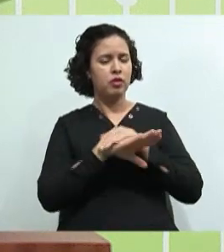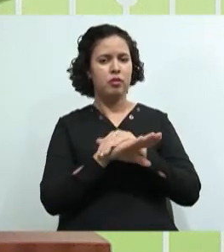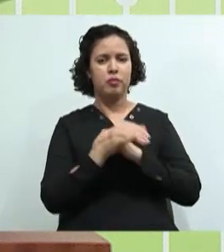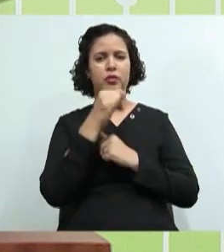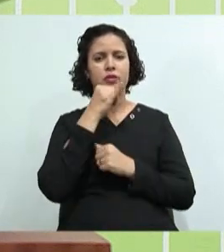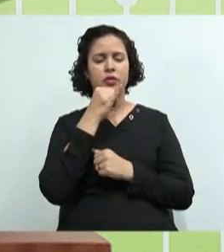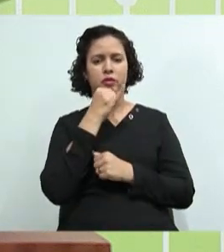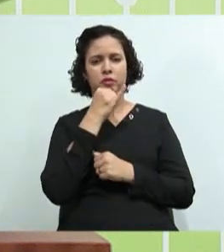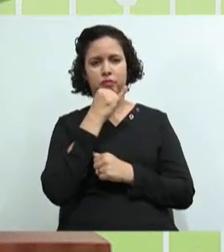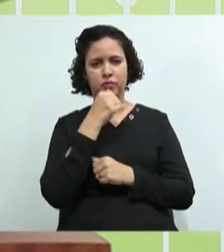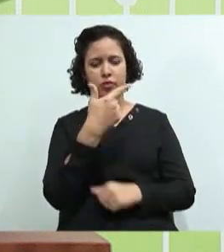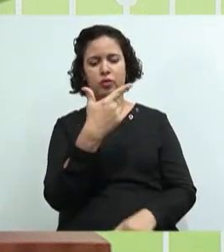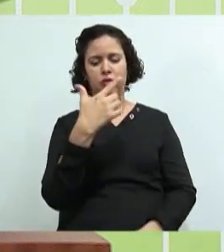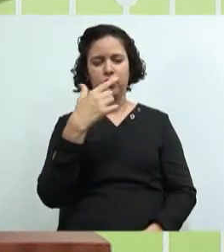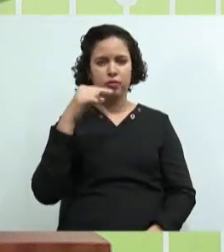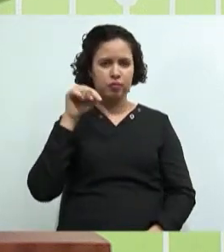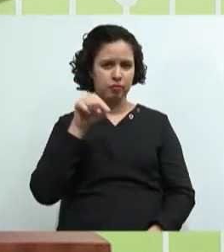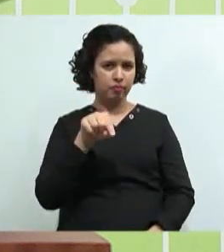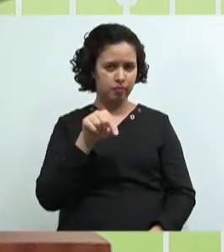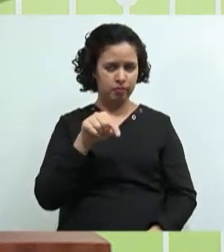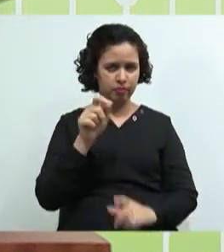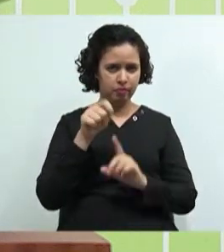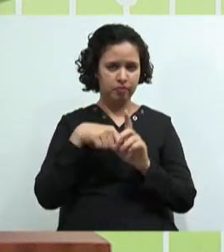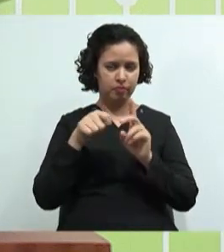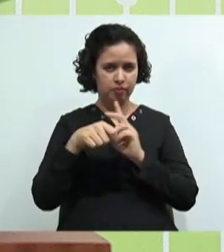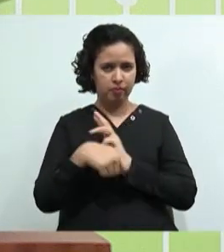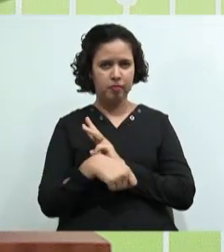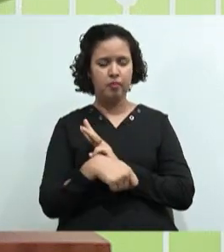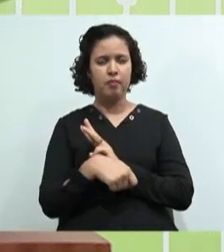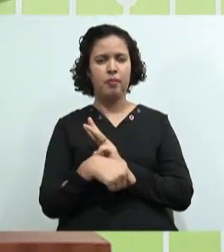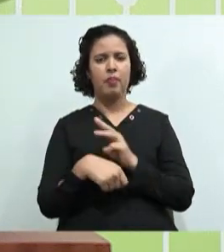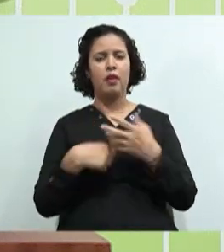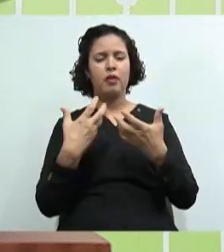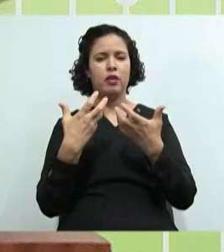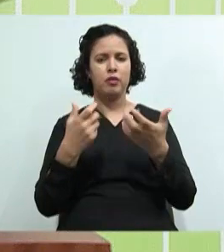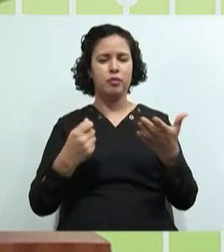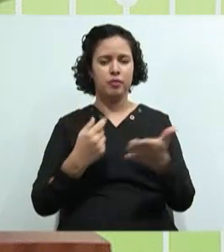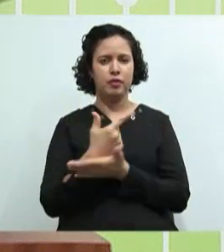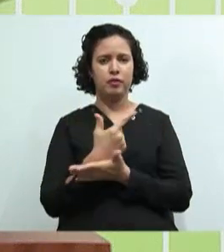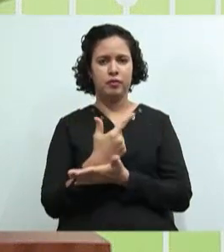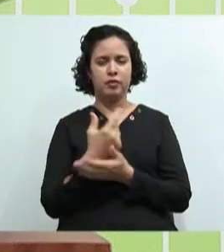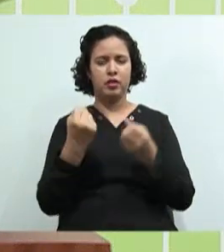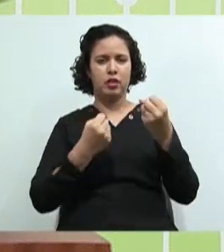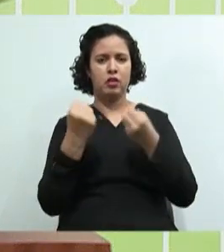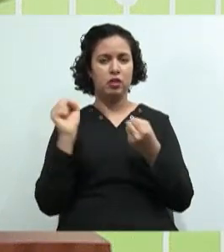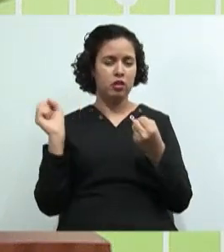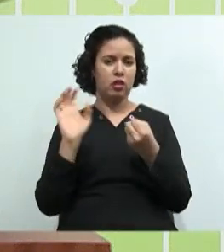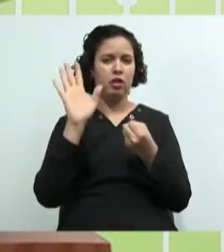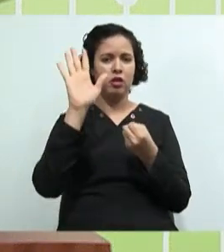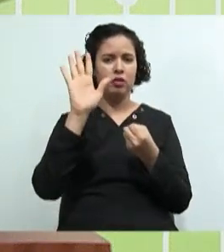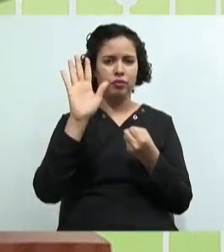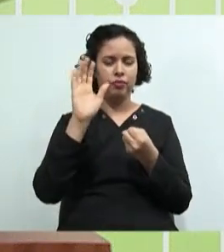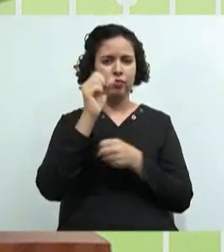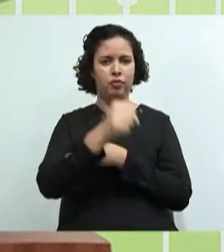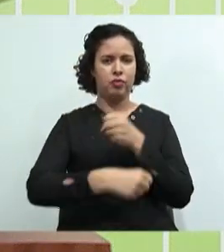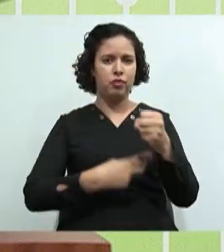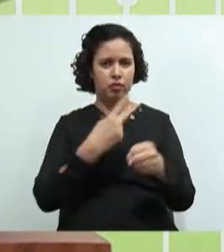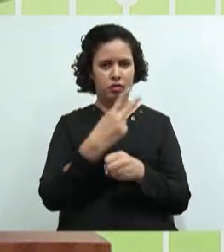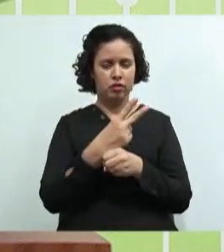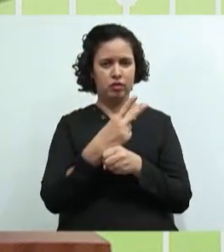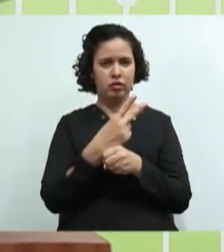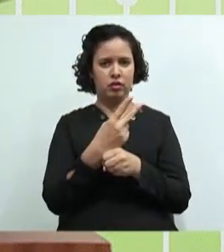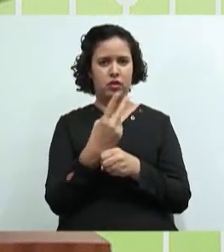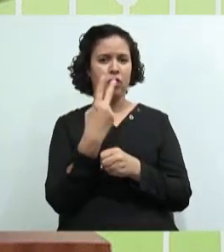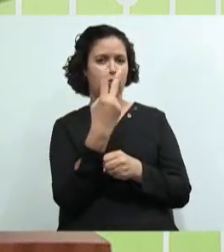por mês e mensurar isso ou não? Ah, eu quero comprar uma Ferrari. Impossível comprar em 2 anos guardando só 2 mil,